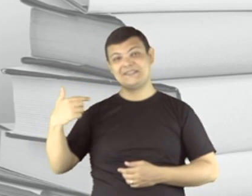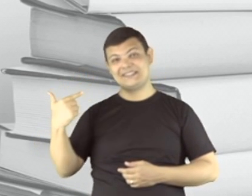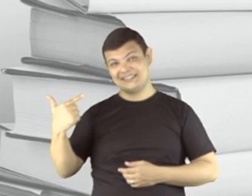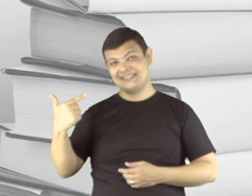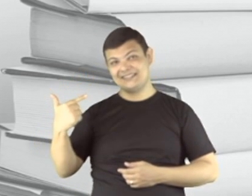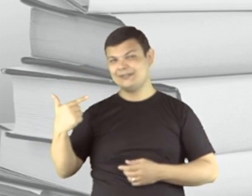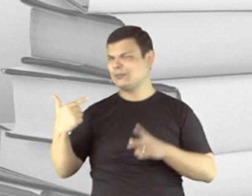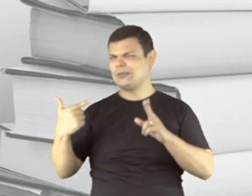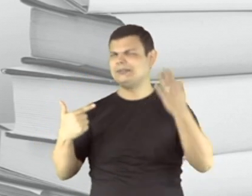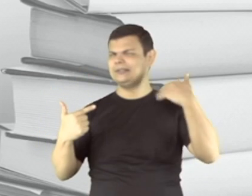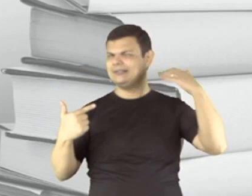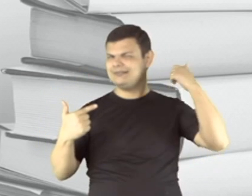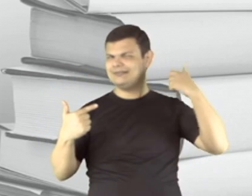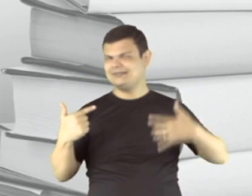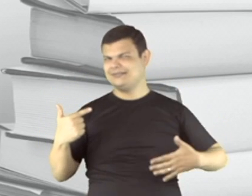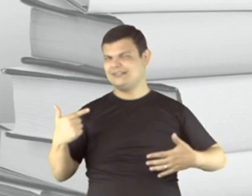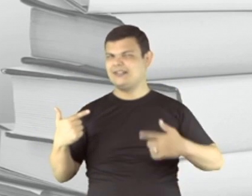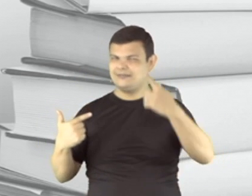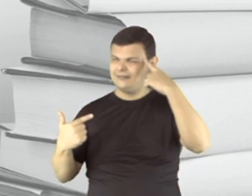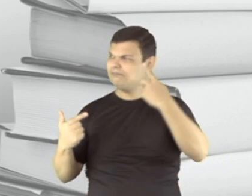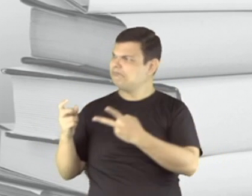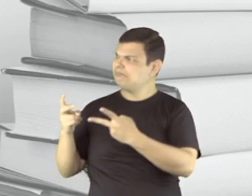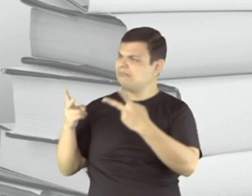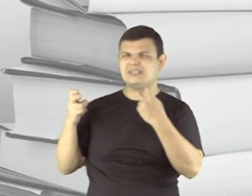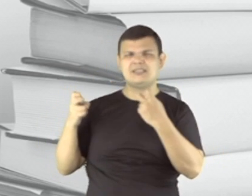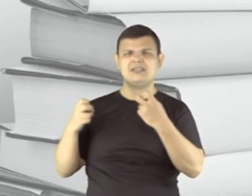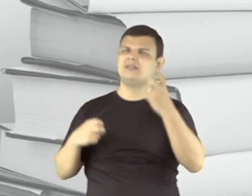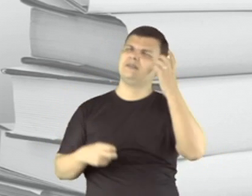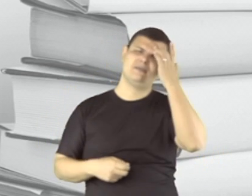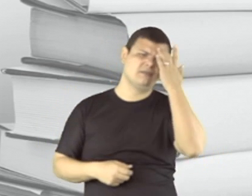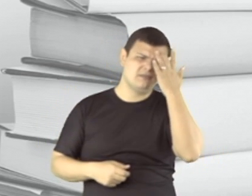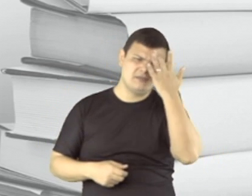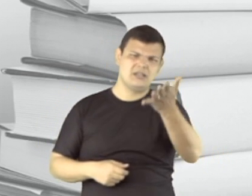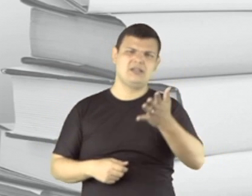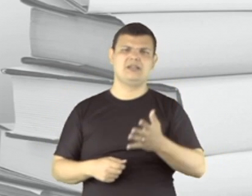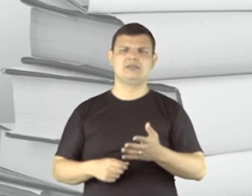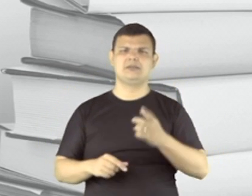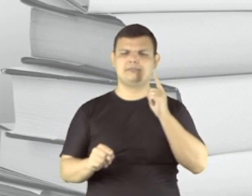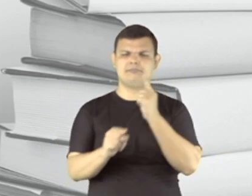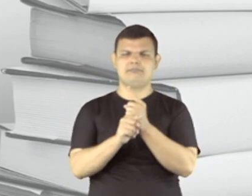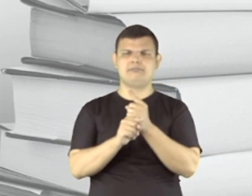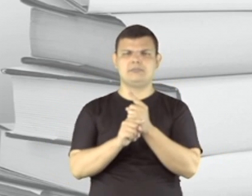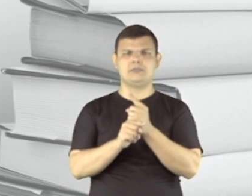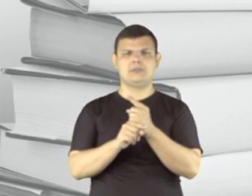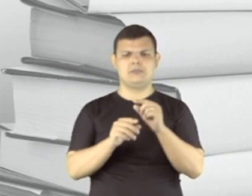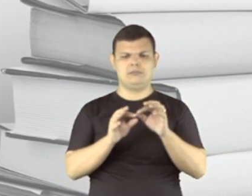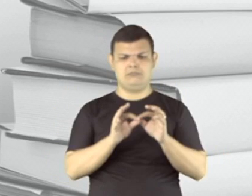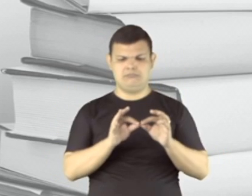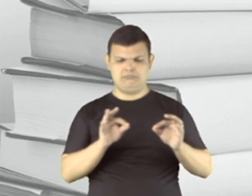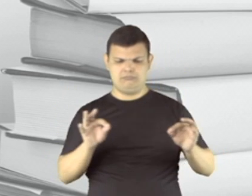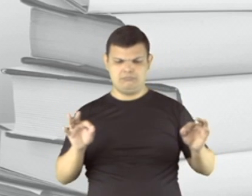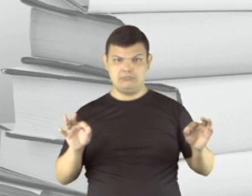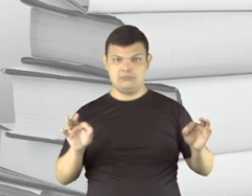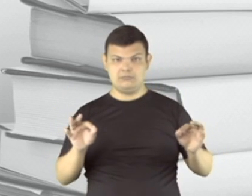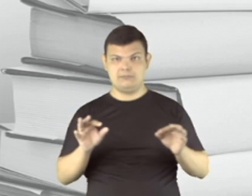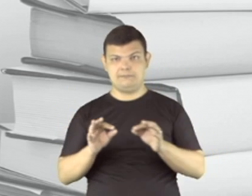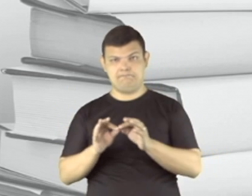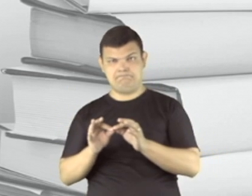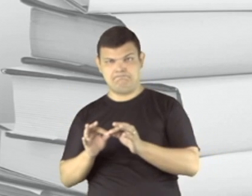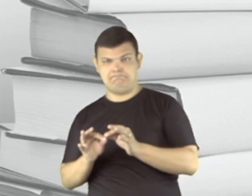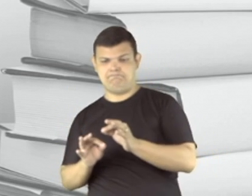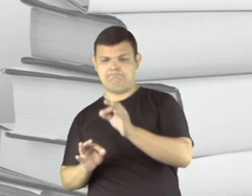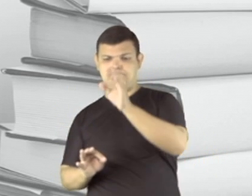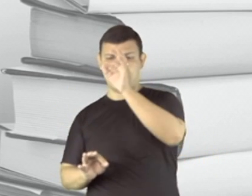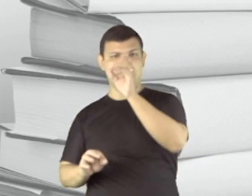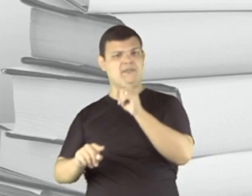fizemos anteriormente. Então percebam que é muito fácil, você identifica o que tem, a quantidade na base